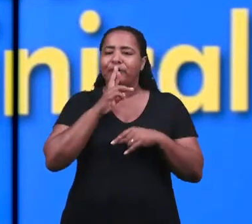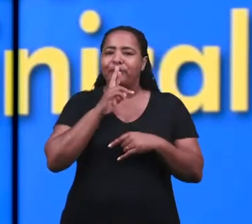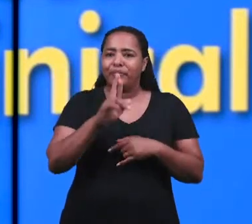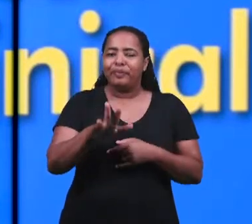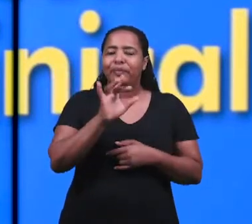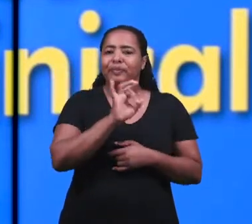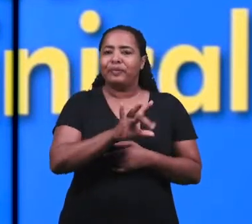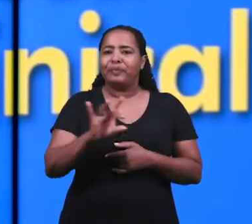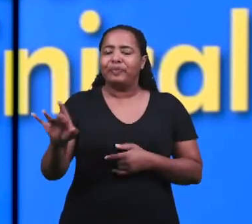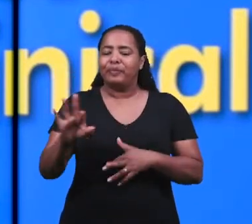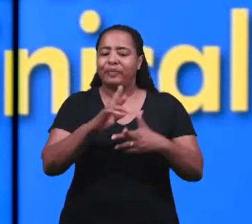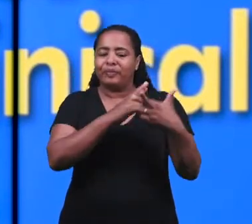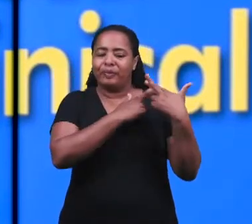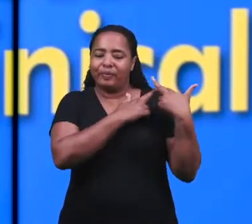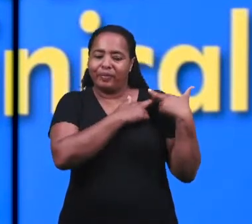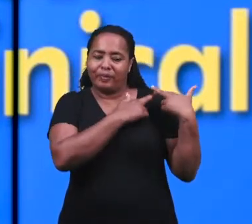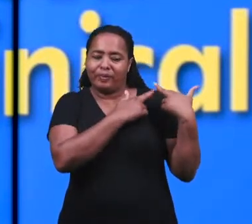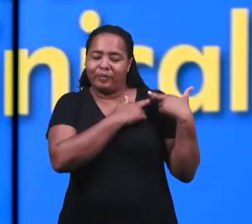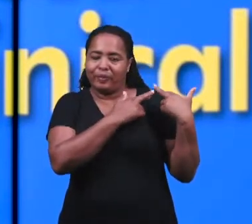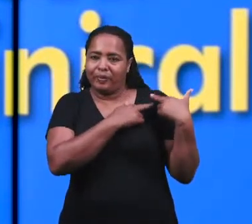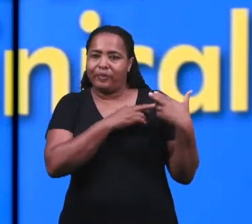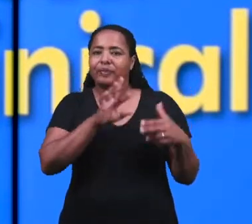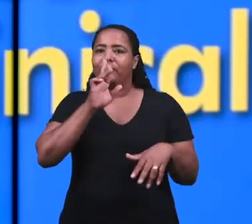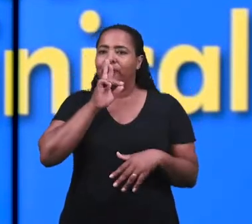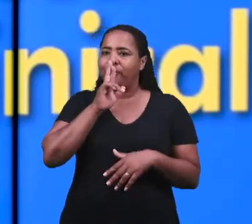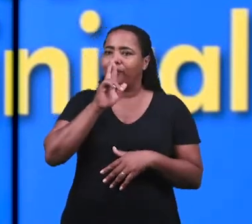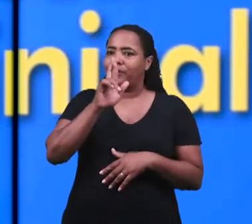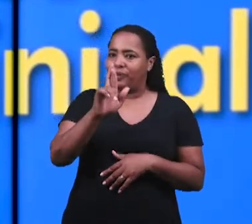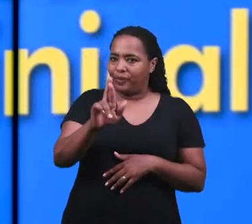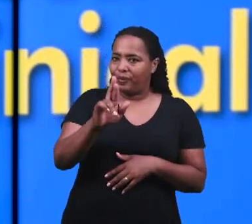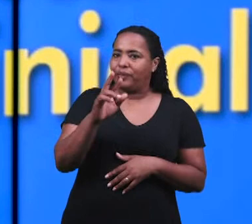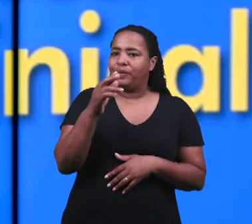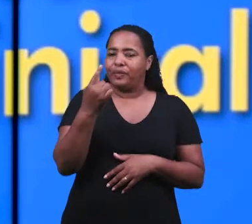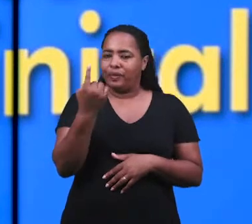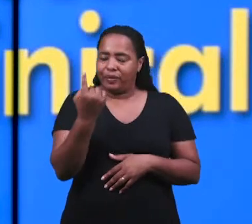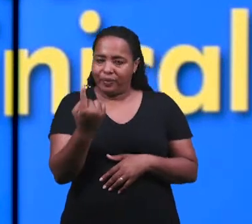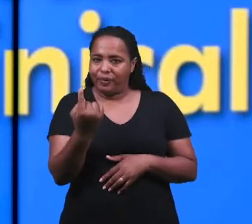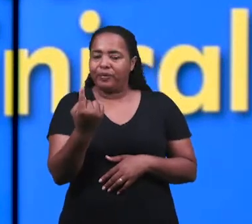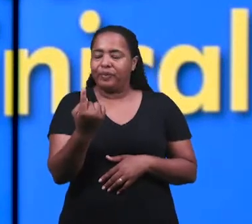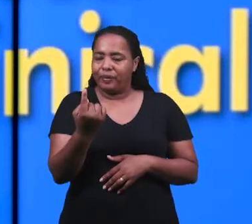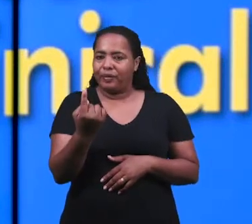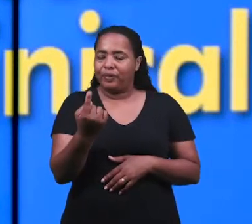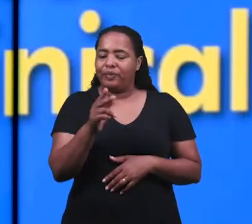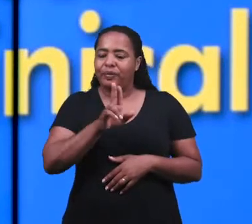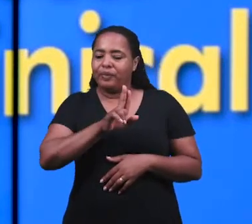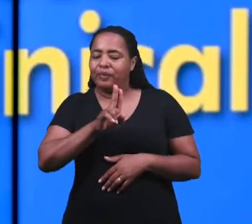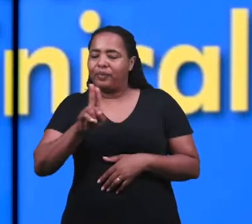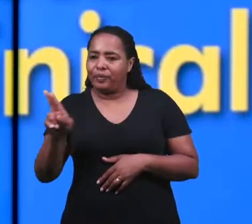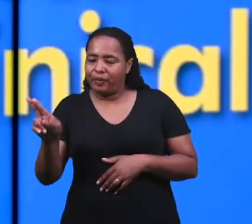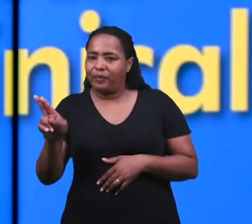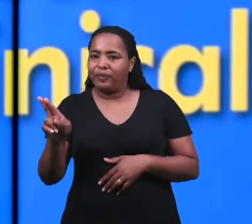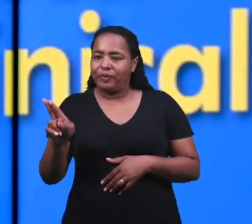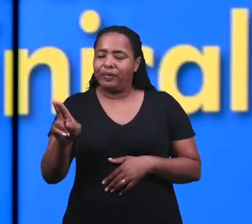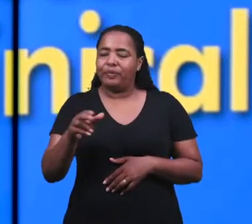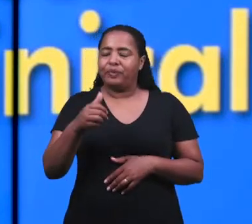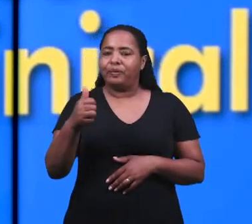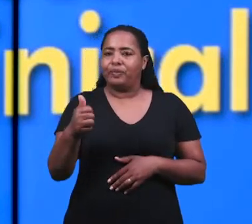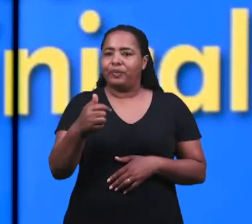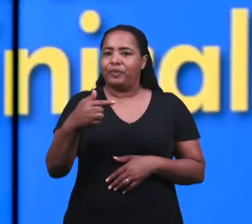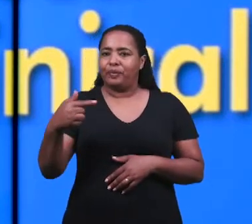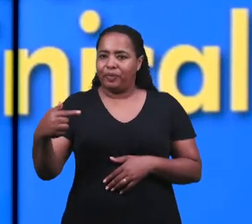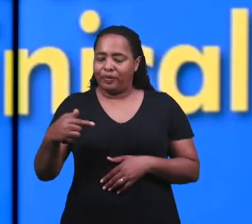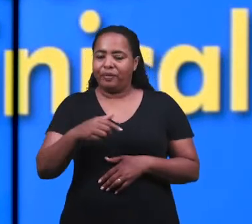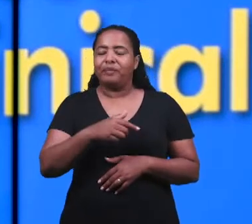pergunta, cada um ali responsável pela resposta, por uma resposta de nomes